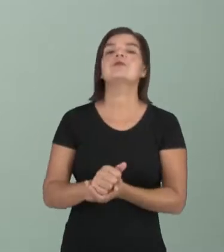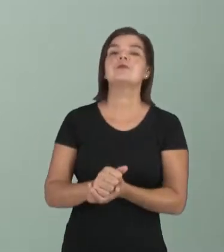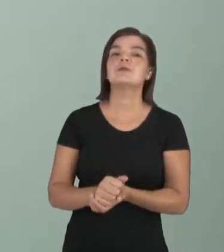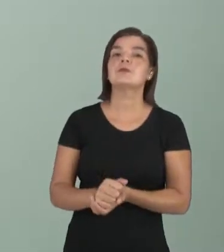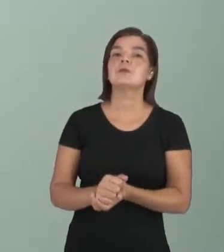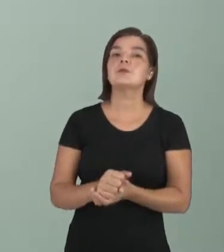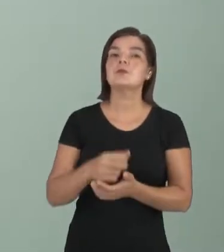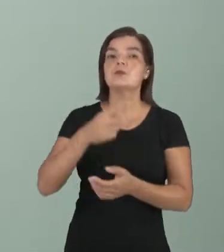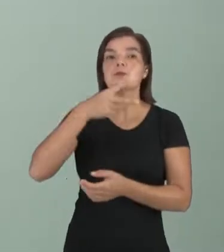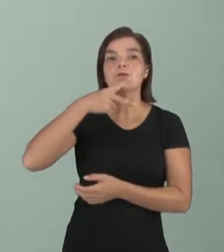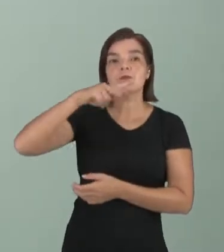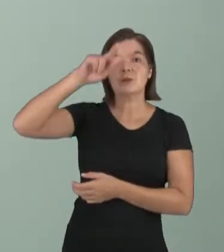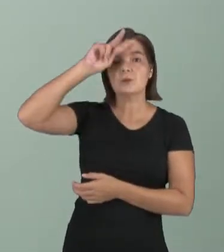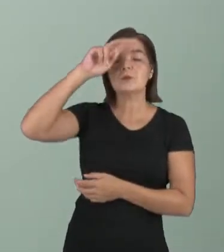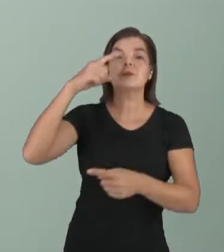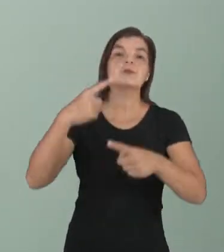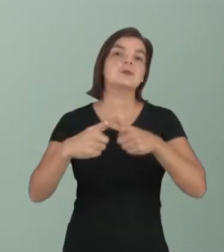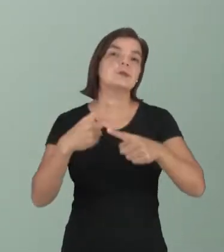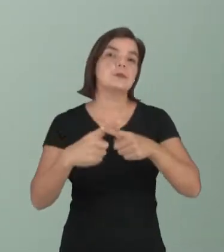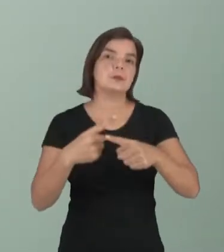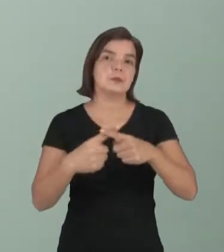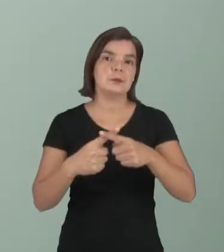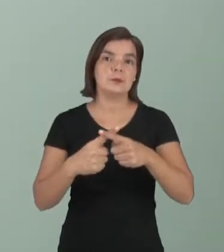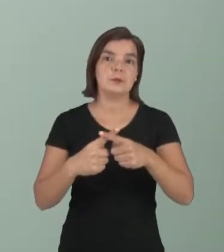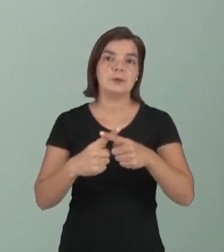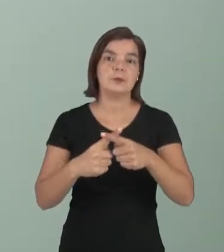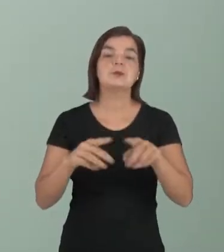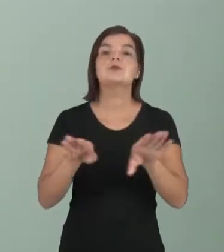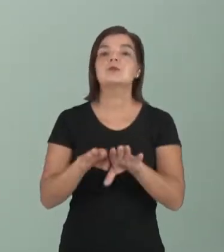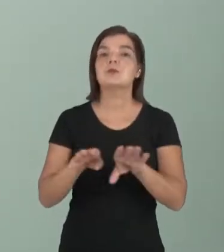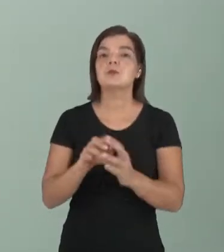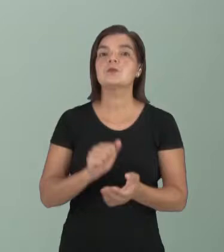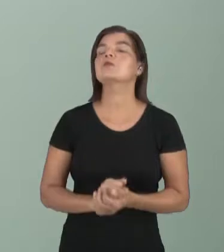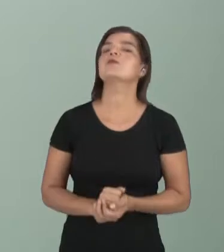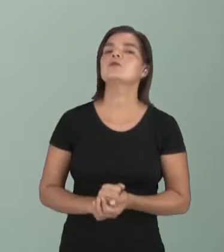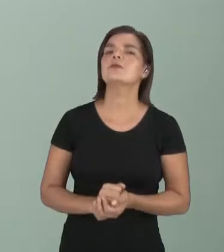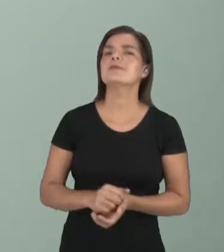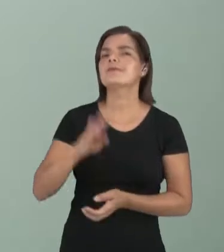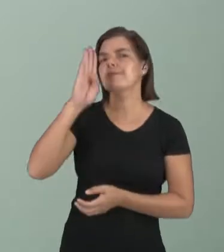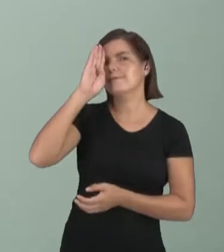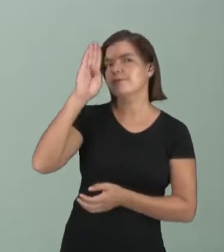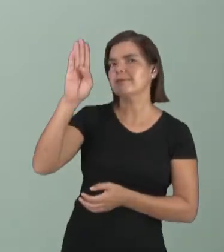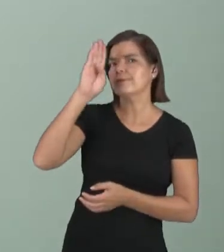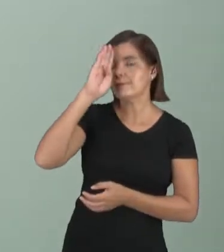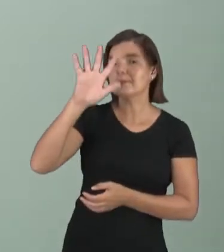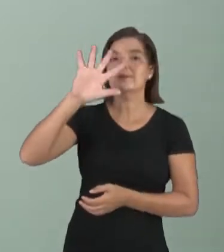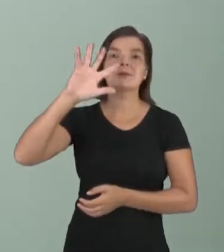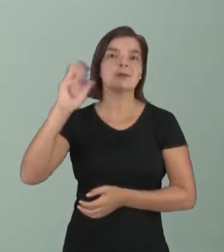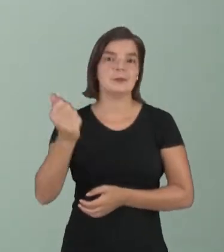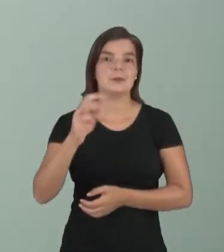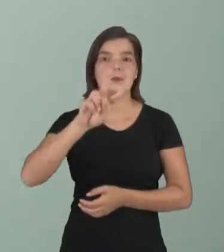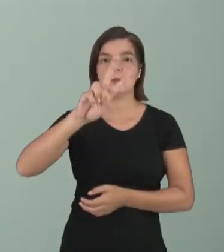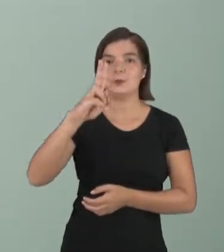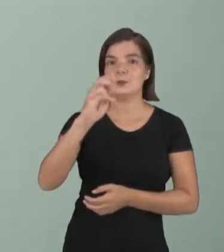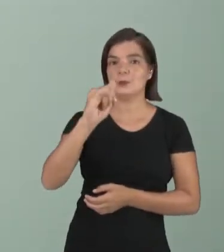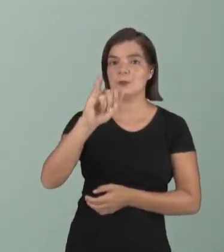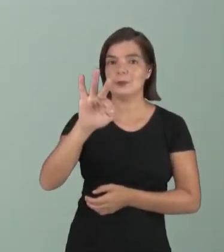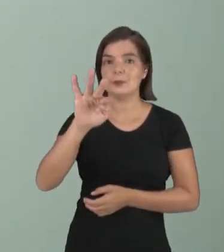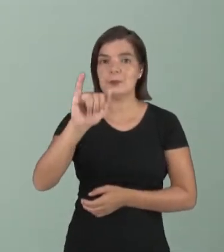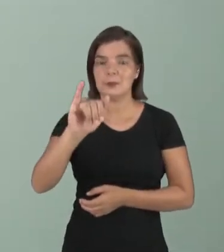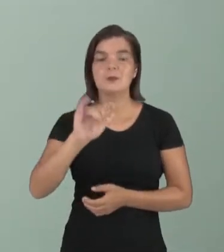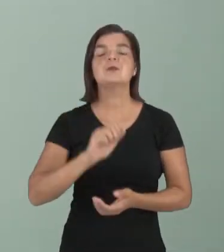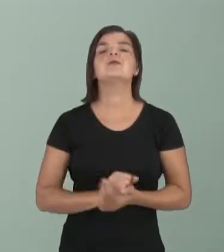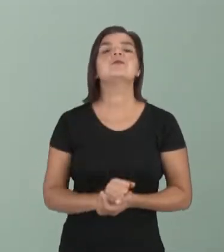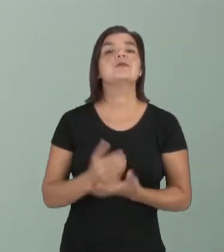e com o Peru. Por quê? Porque esses haitianos, principalmente haitianos que estão retornando, eles